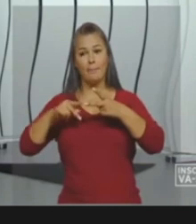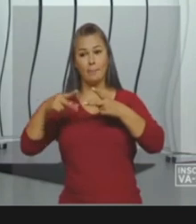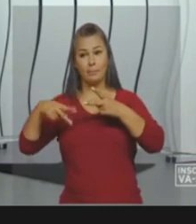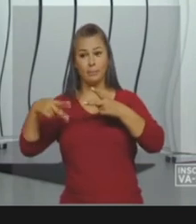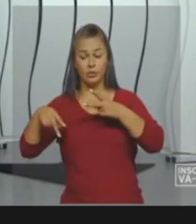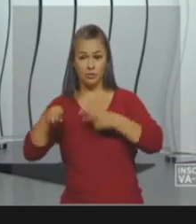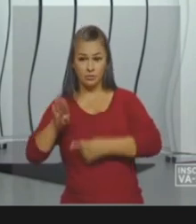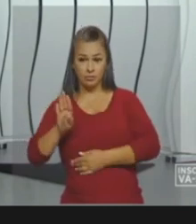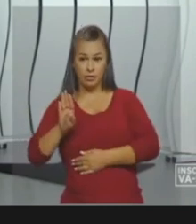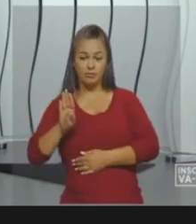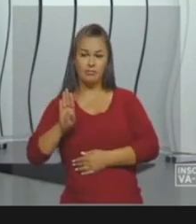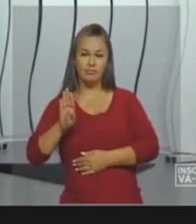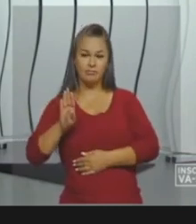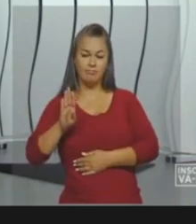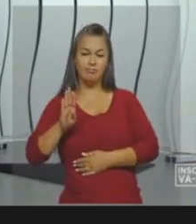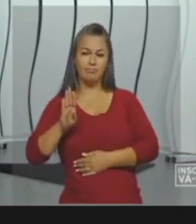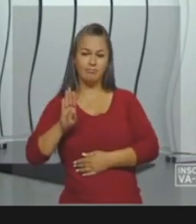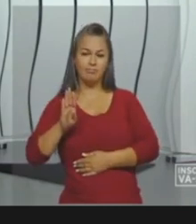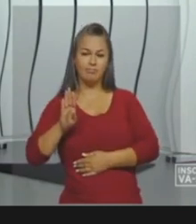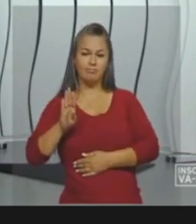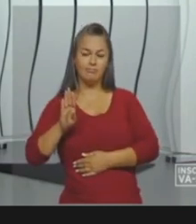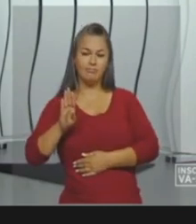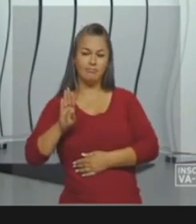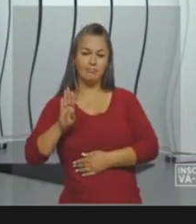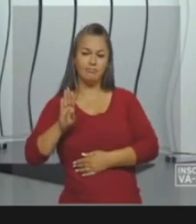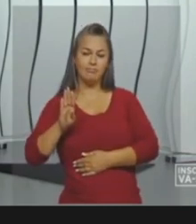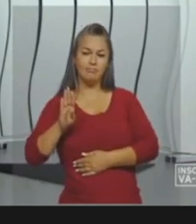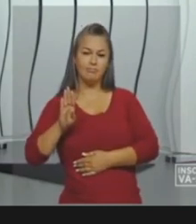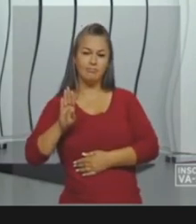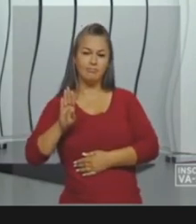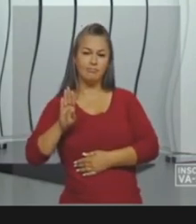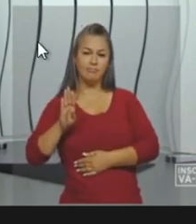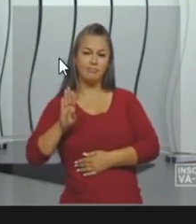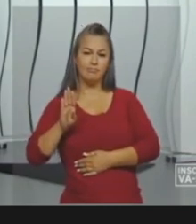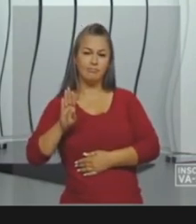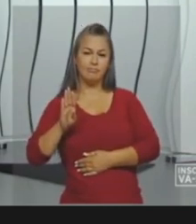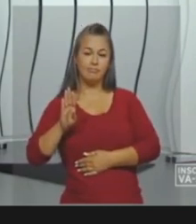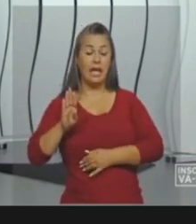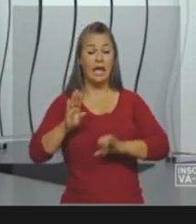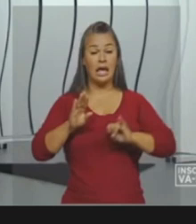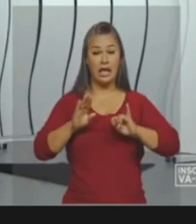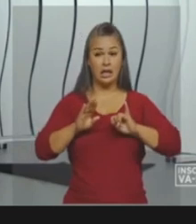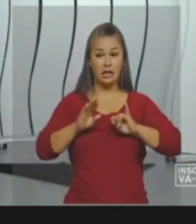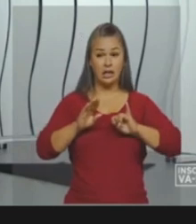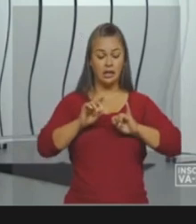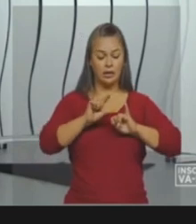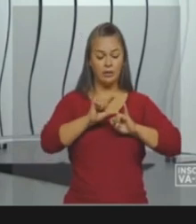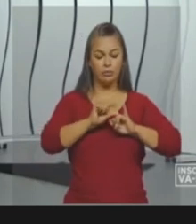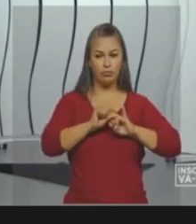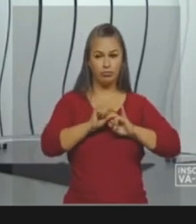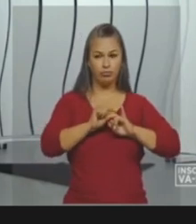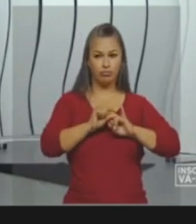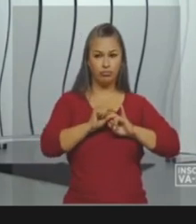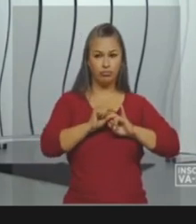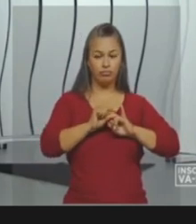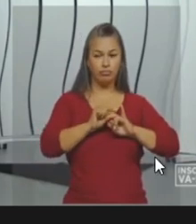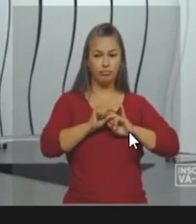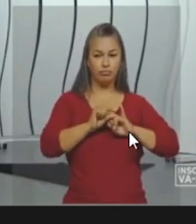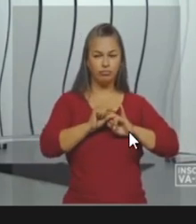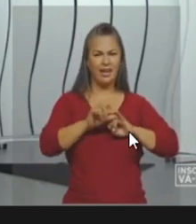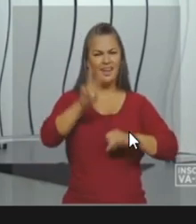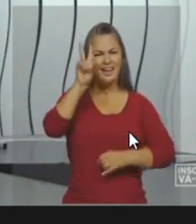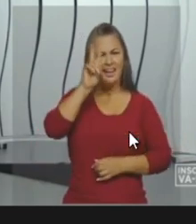genético lá que vai fazer com que produza aquela proteína da hemácia. E o I minúsculo representa, lembrando que as